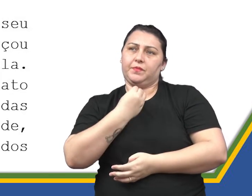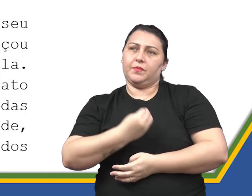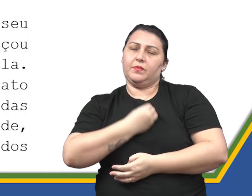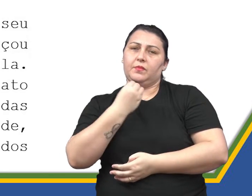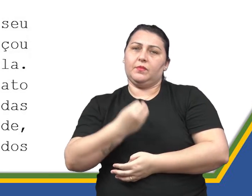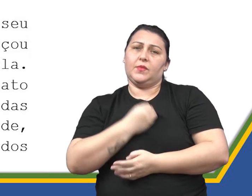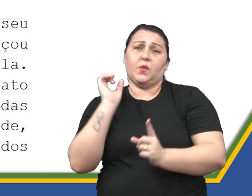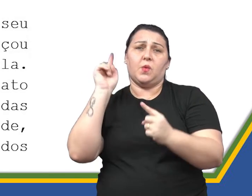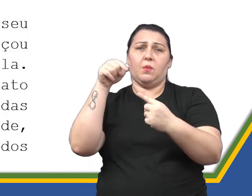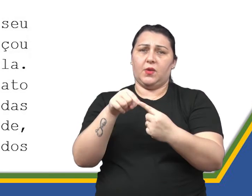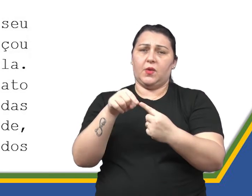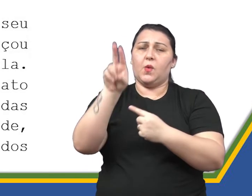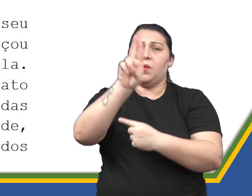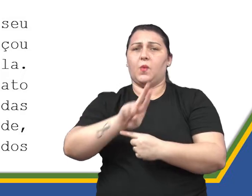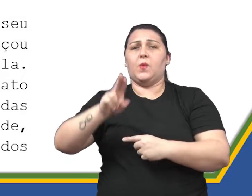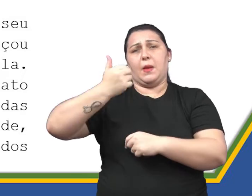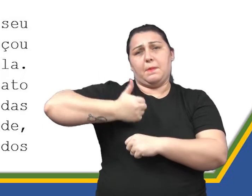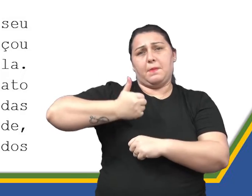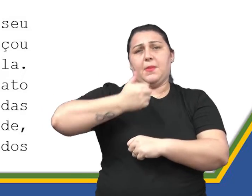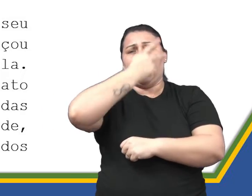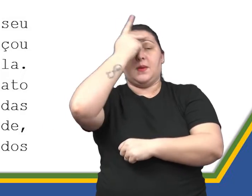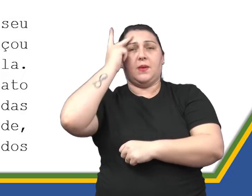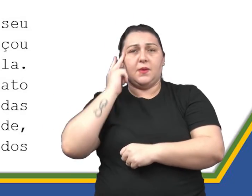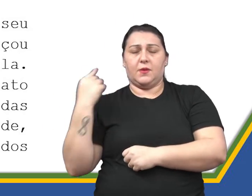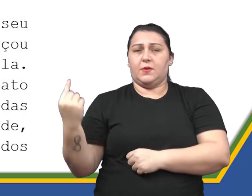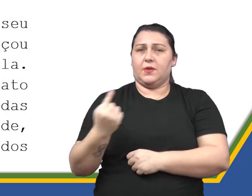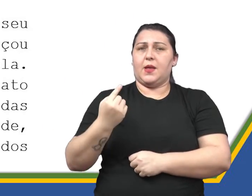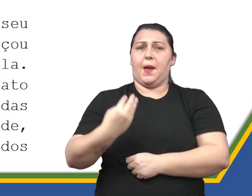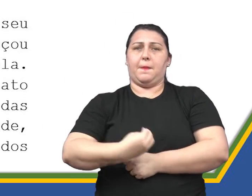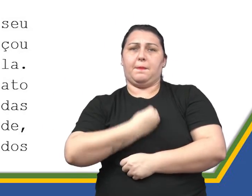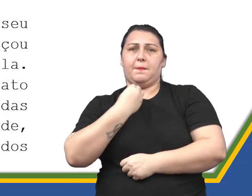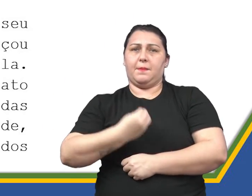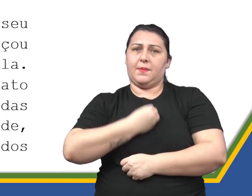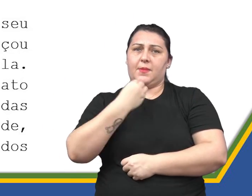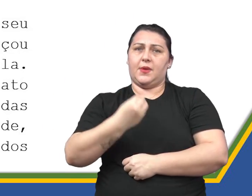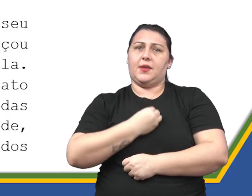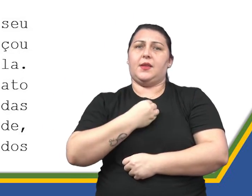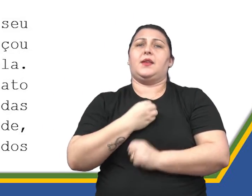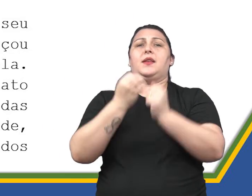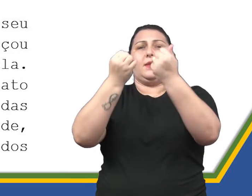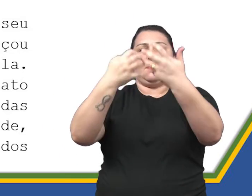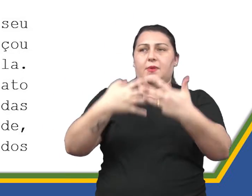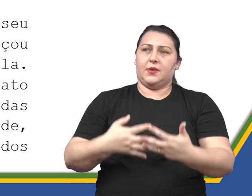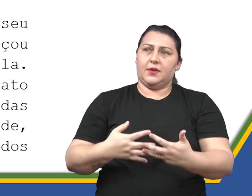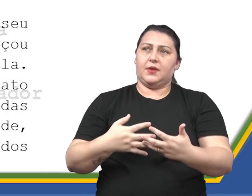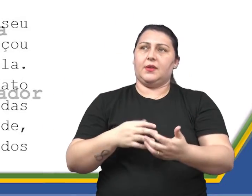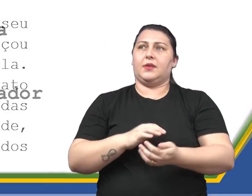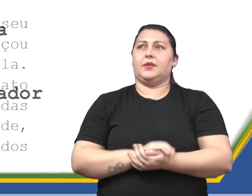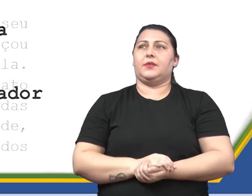subjetividade, o uso da primeira pessoa e a presença dos elementos da narrativa.